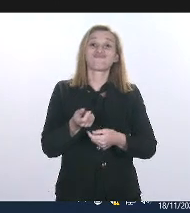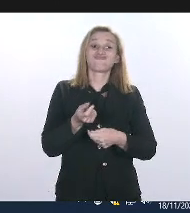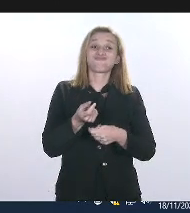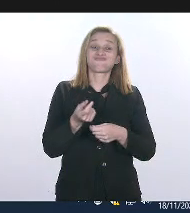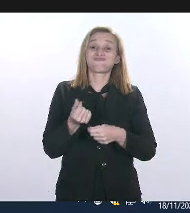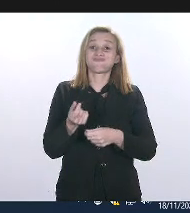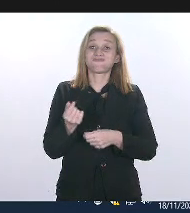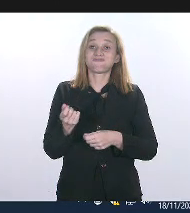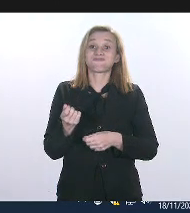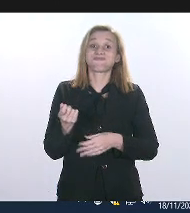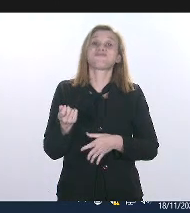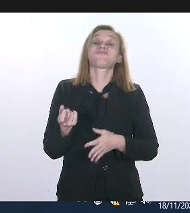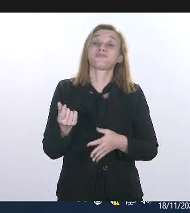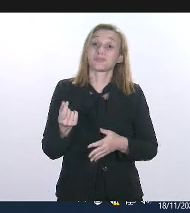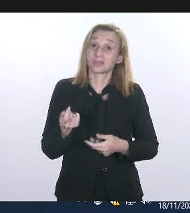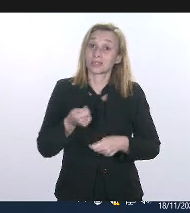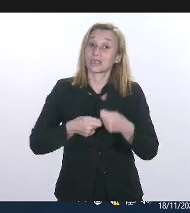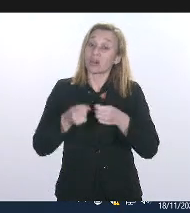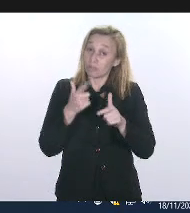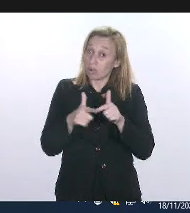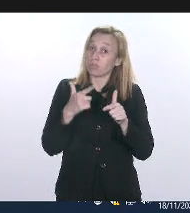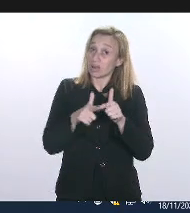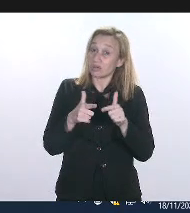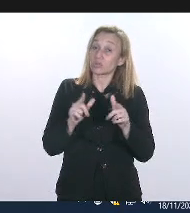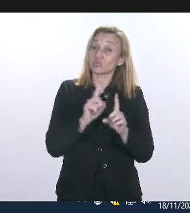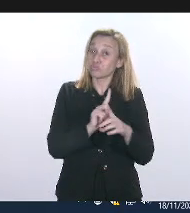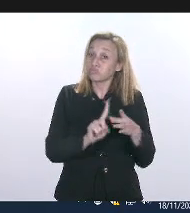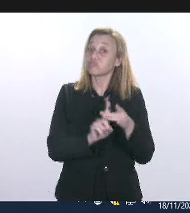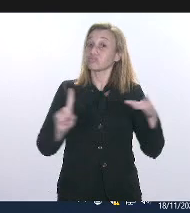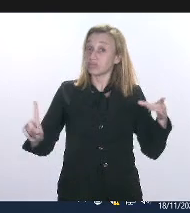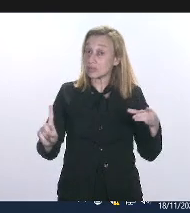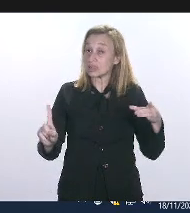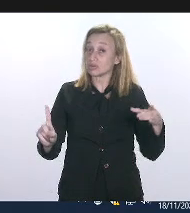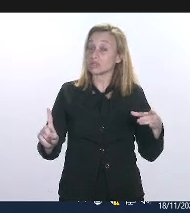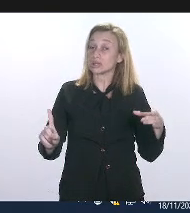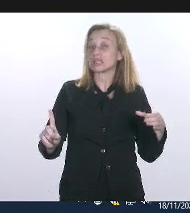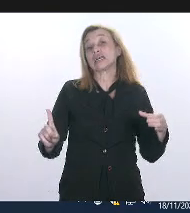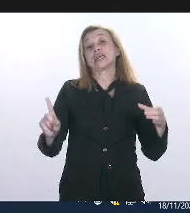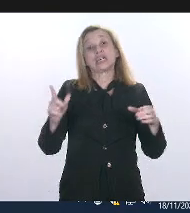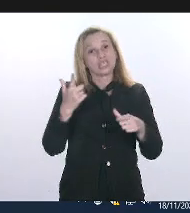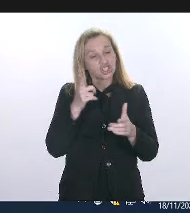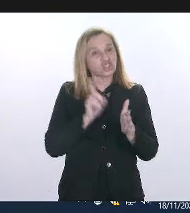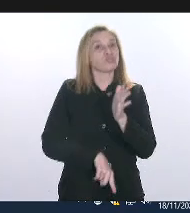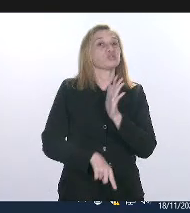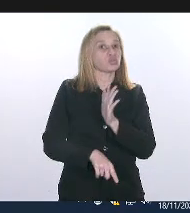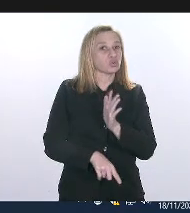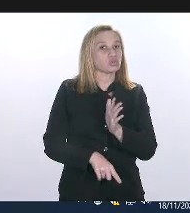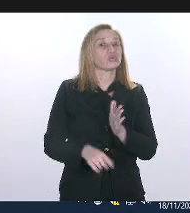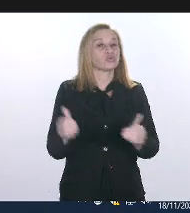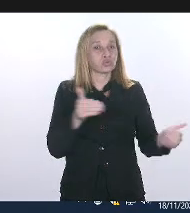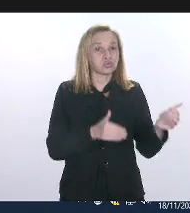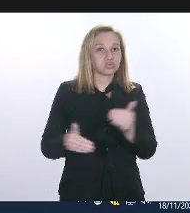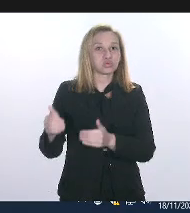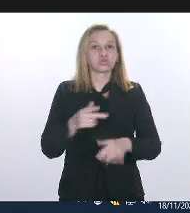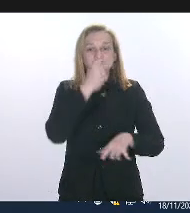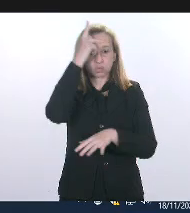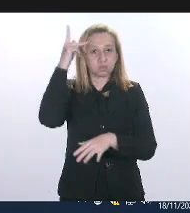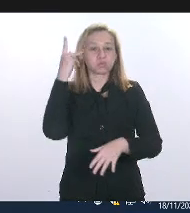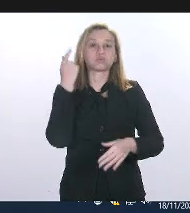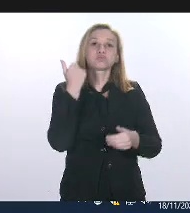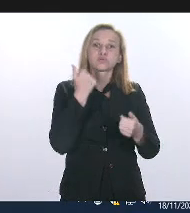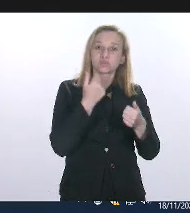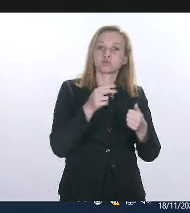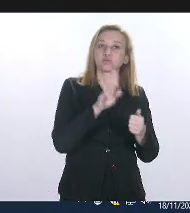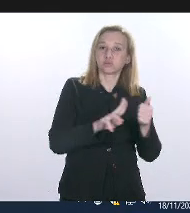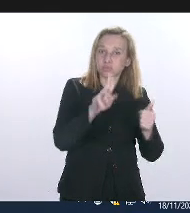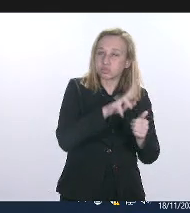do isolamento inicial feito, que, obviamente, diminuiu consideravelmente o fluxo de passageiros, tantos